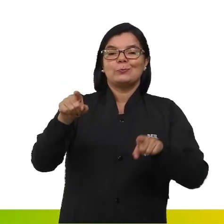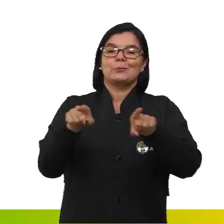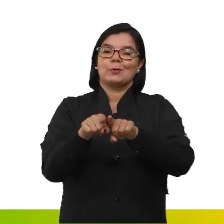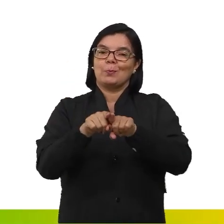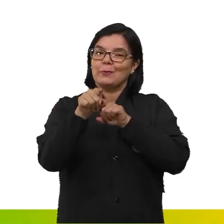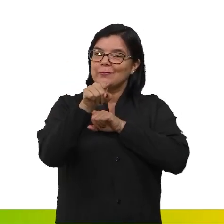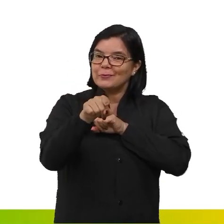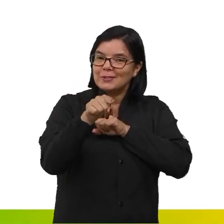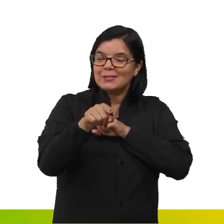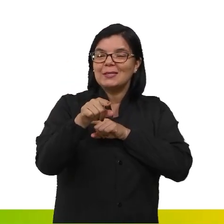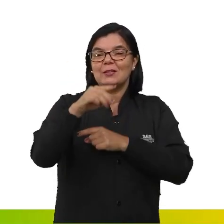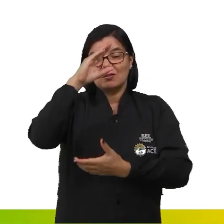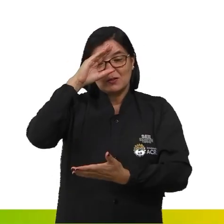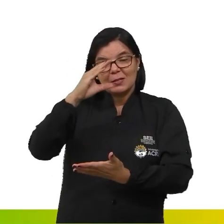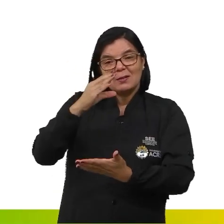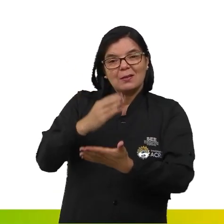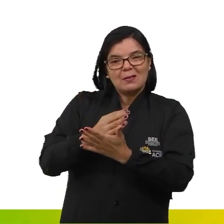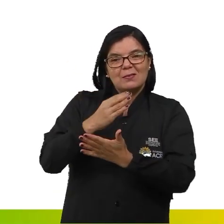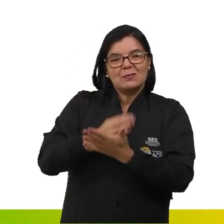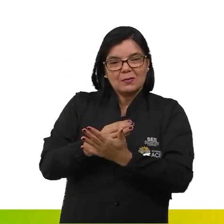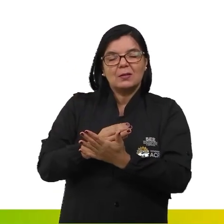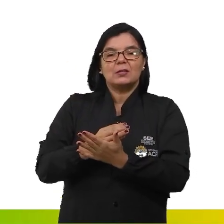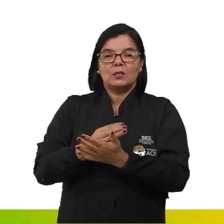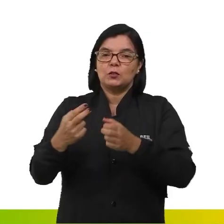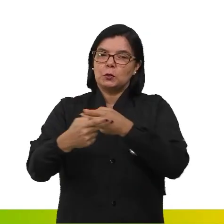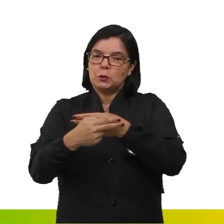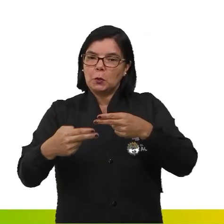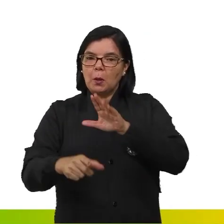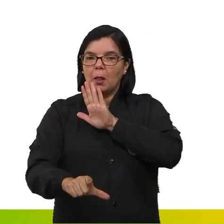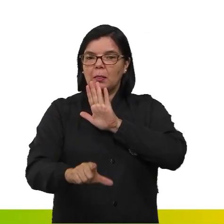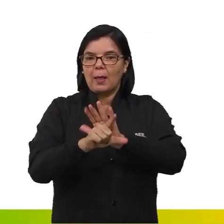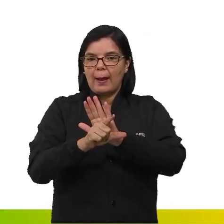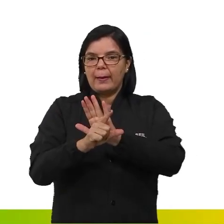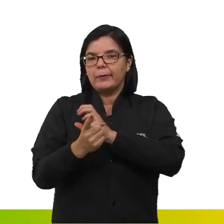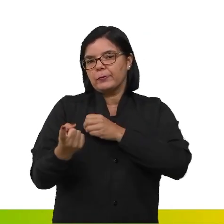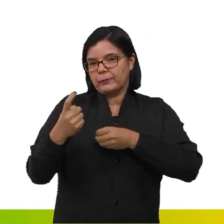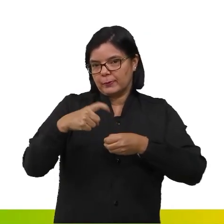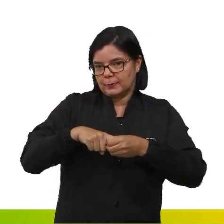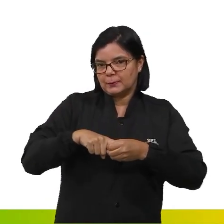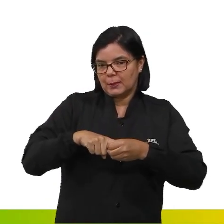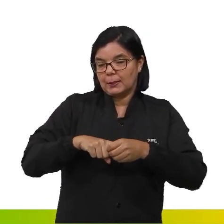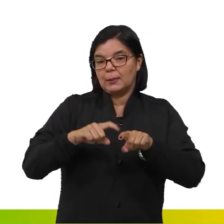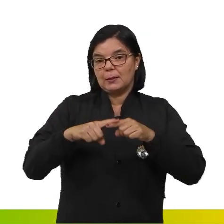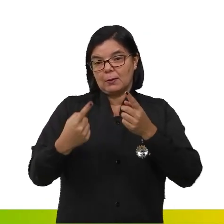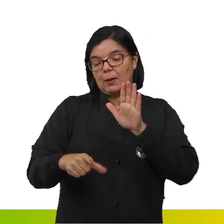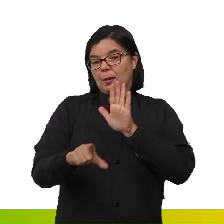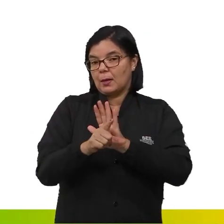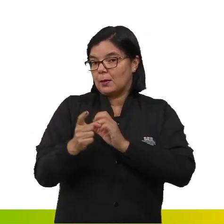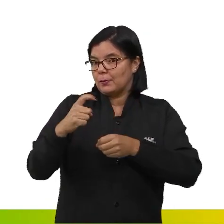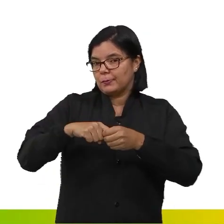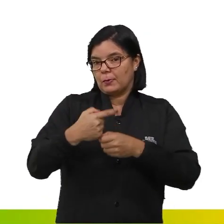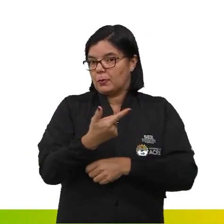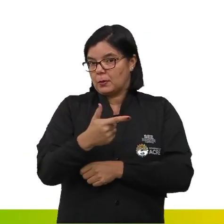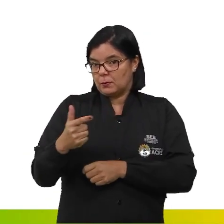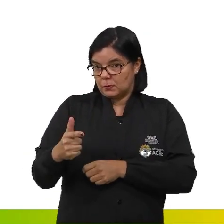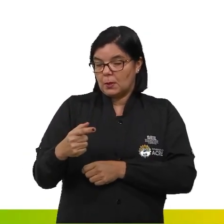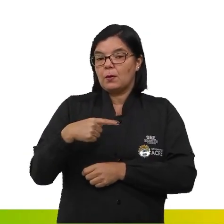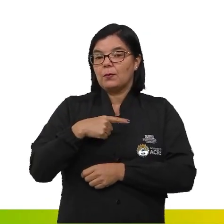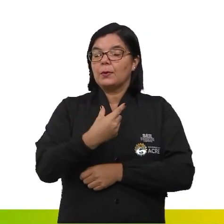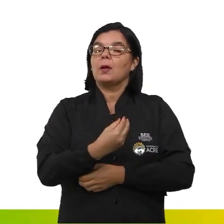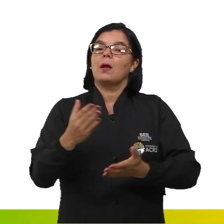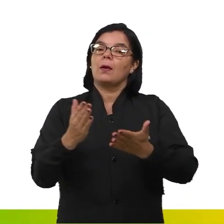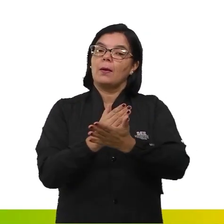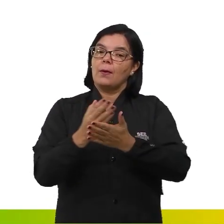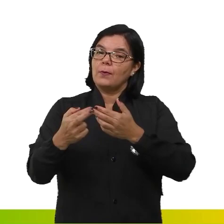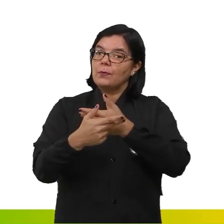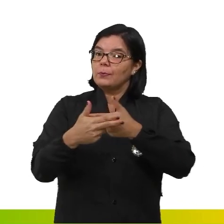para você deixar de acreditar nesse negócio de lei do retorno, viu? Então a lei do retorno não existe. O que existe são